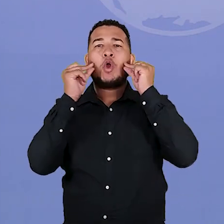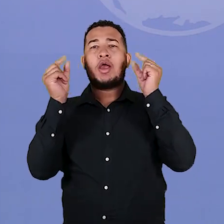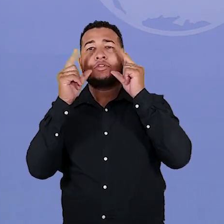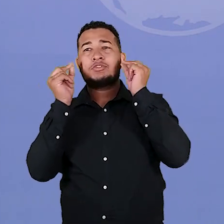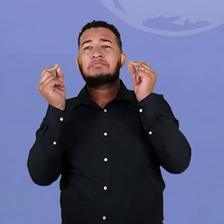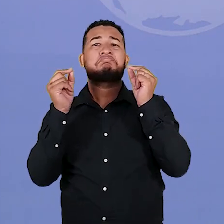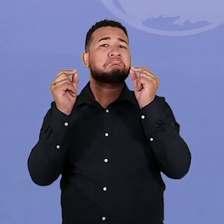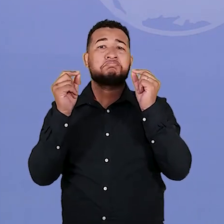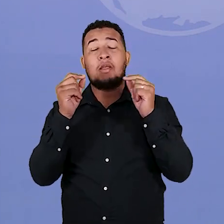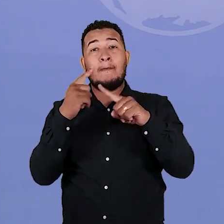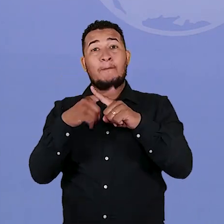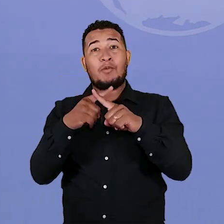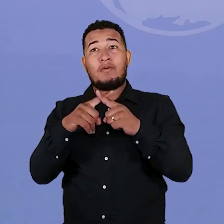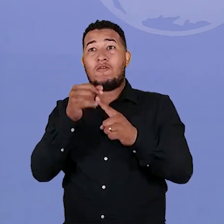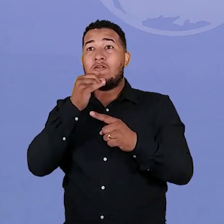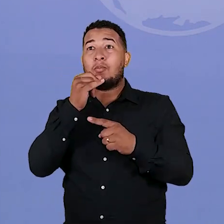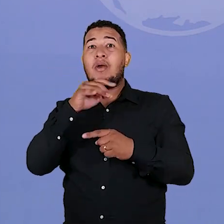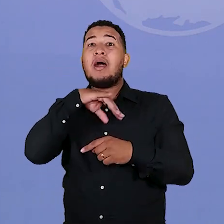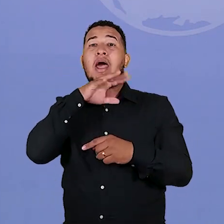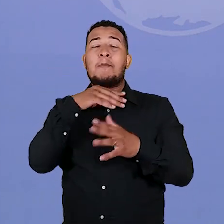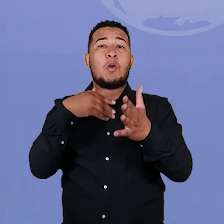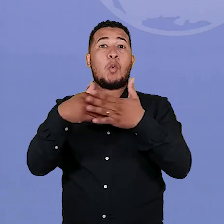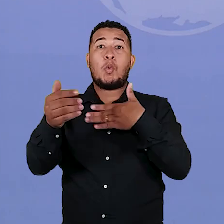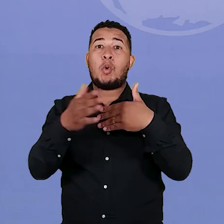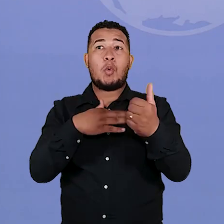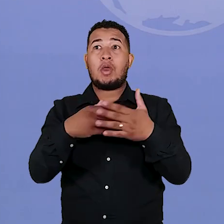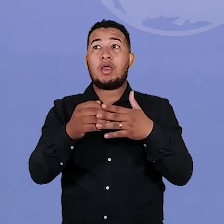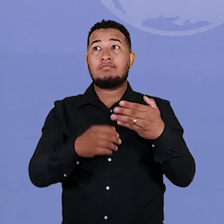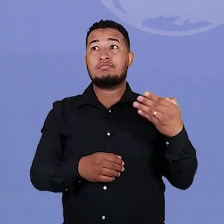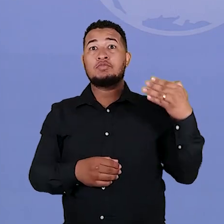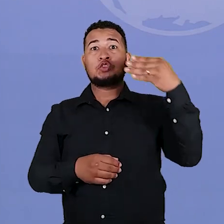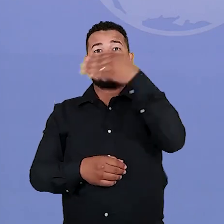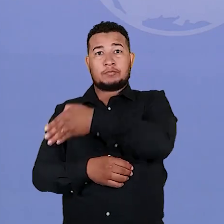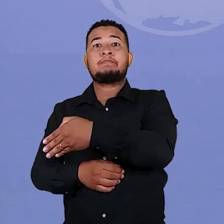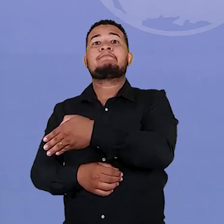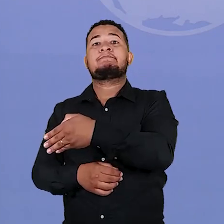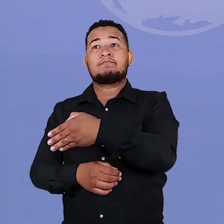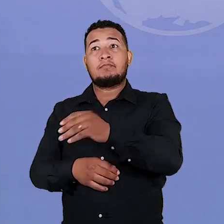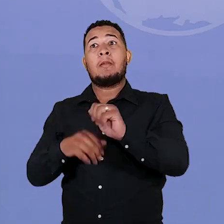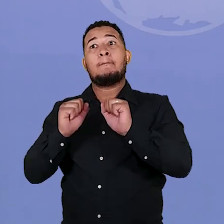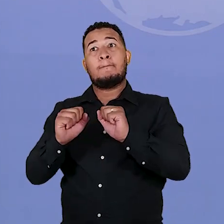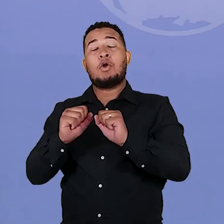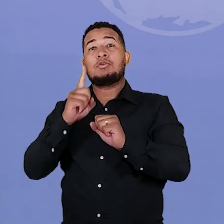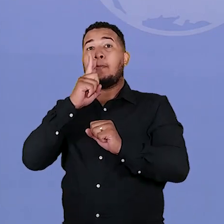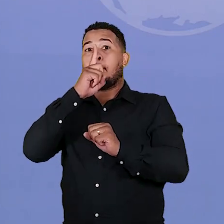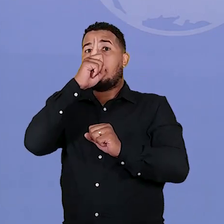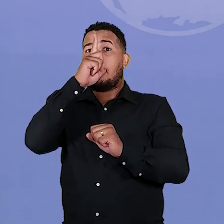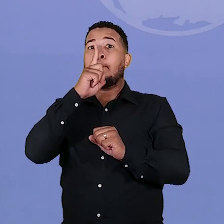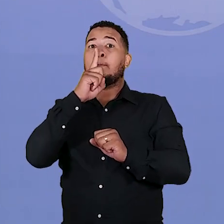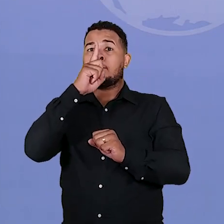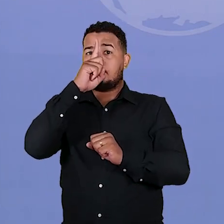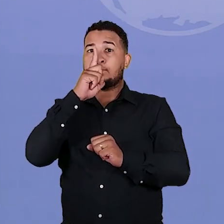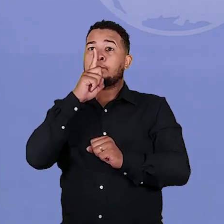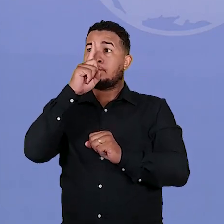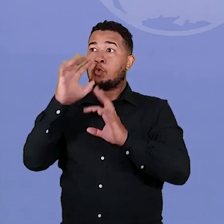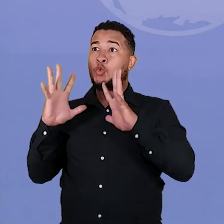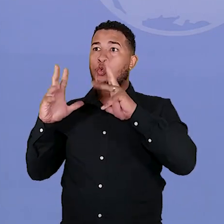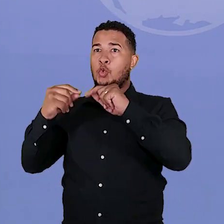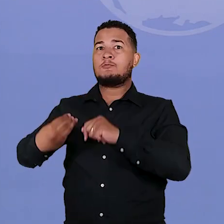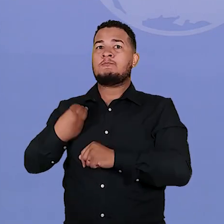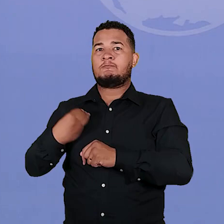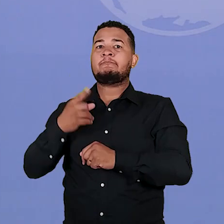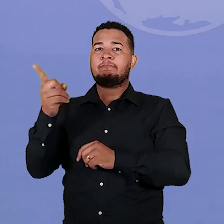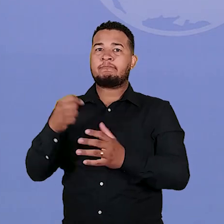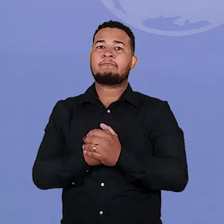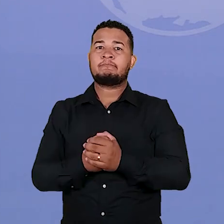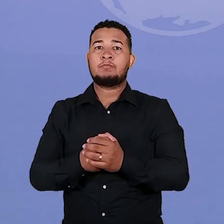seu cachorrinho, seu gatinho. Por quê? Qualquer animal, qualquer ser vivo que você introduza naquele local pode pôr em risco